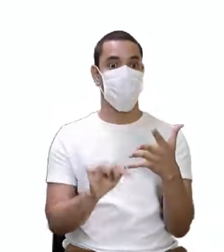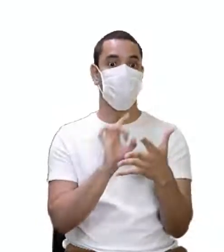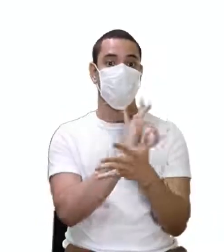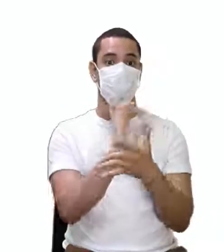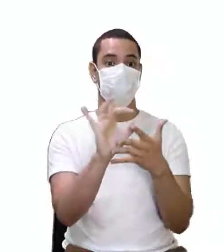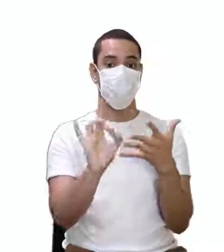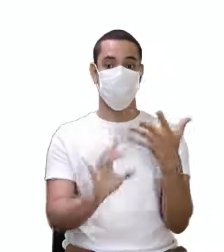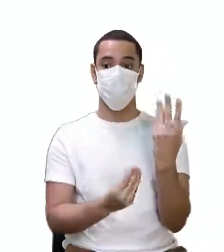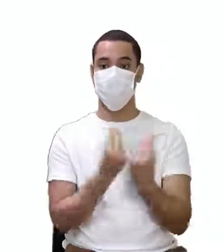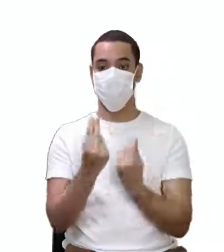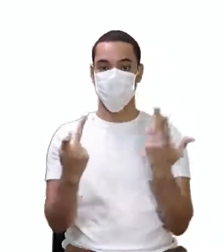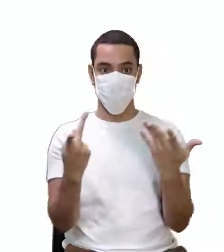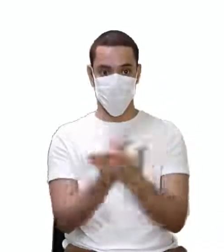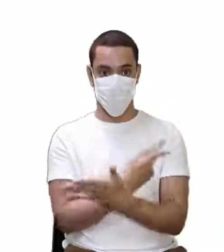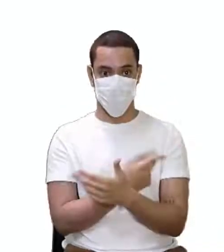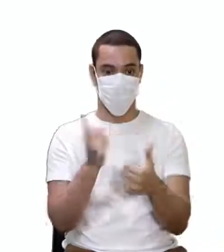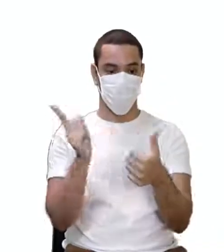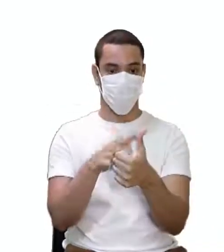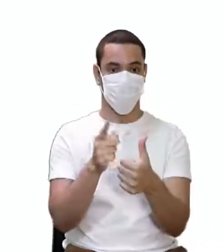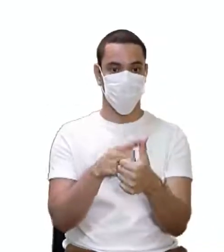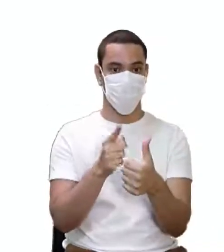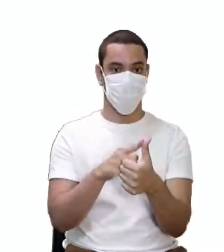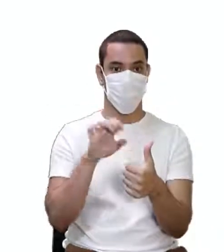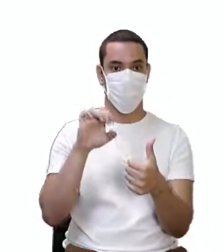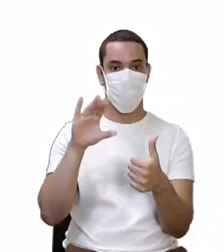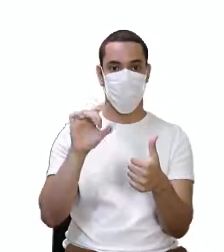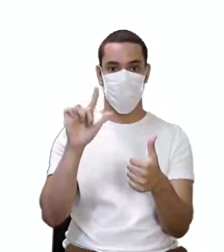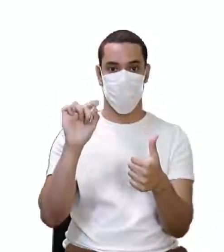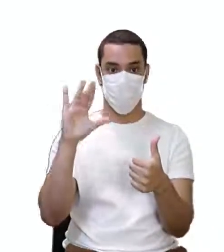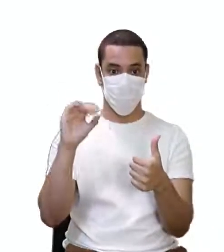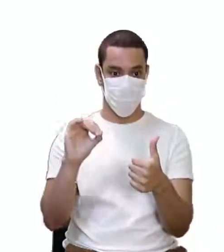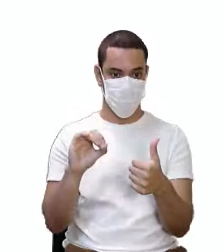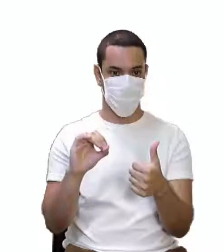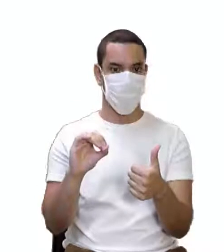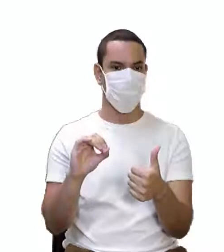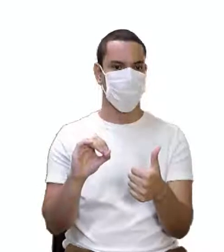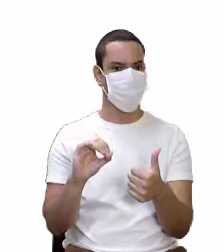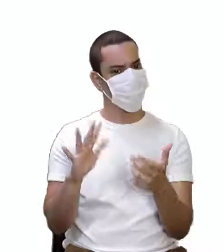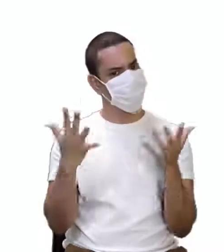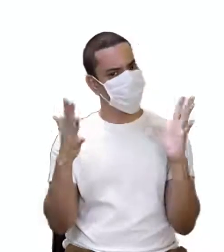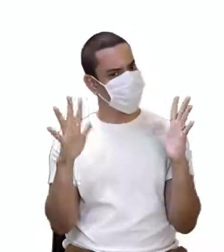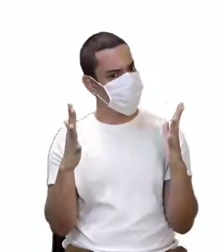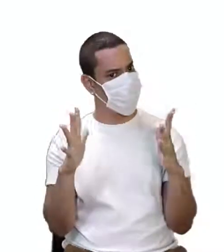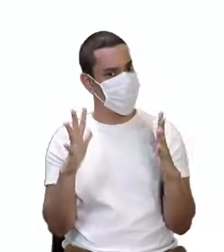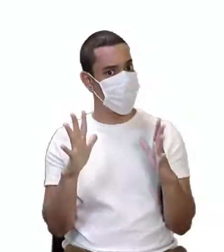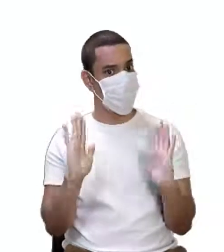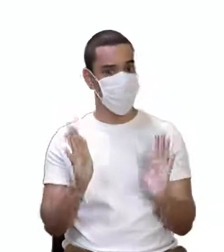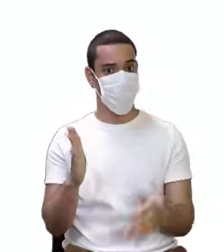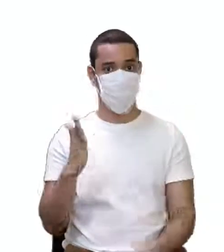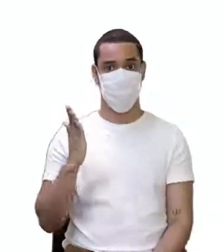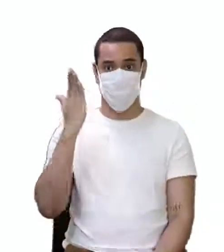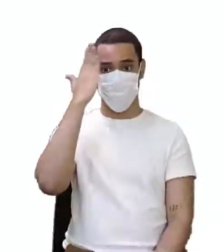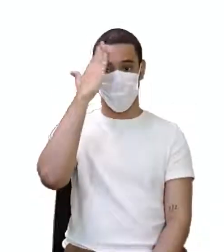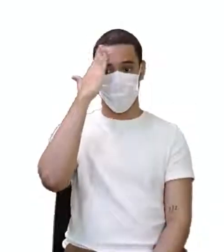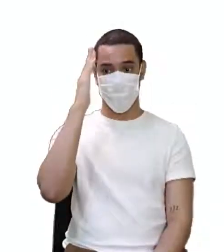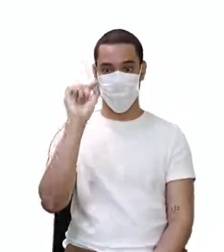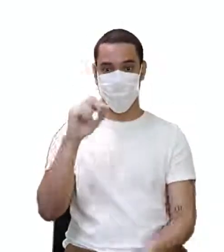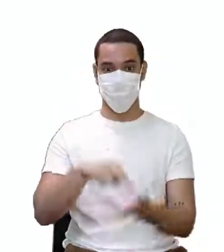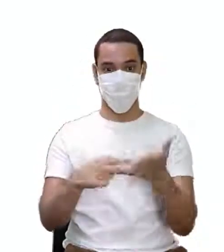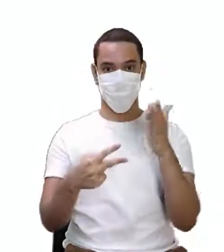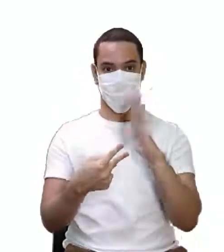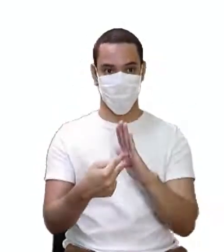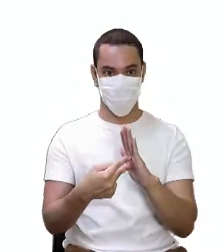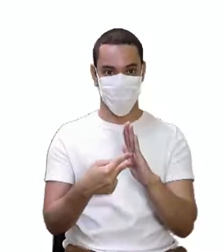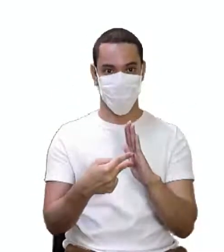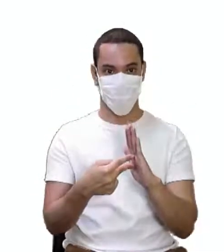lá? Isolamento ecológico, dá uma certa impressão já do que a gente tem por aí, presta